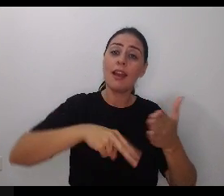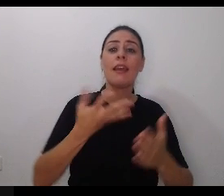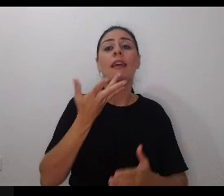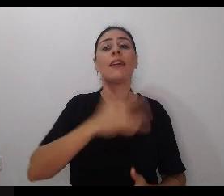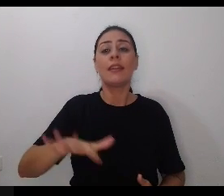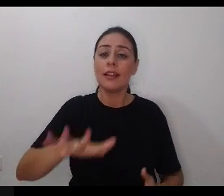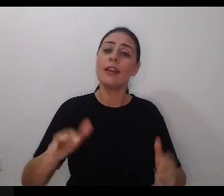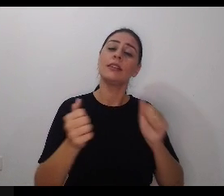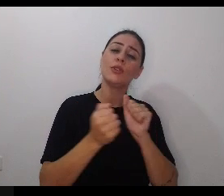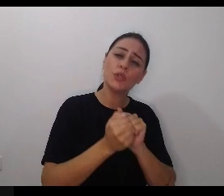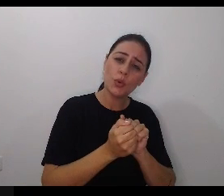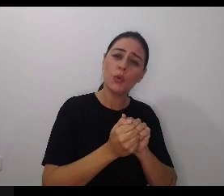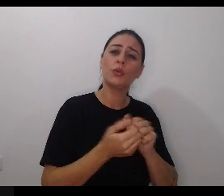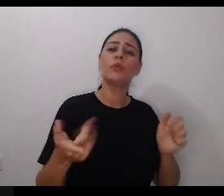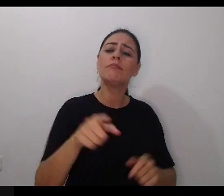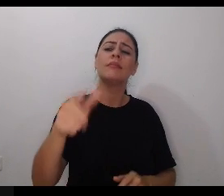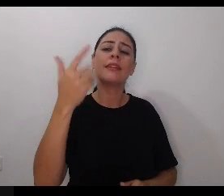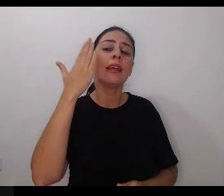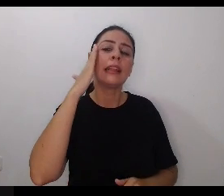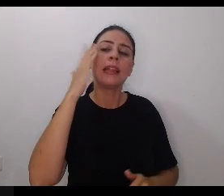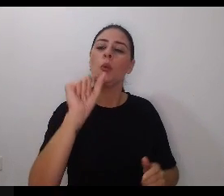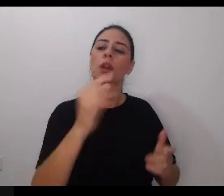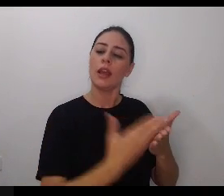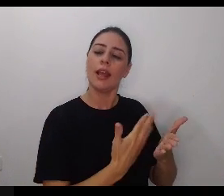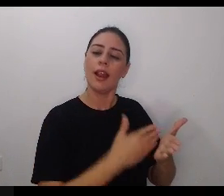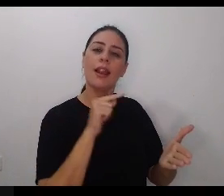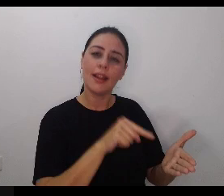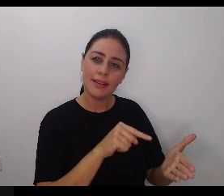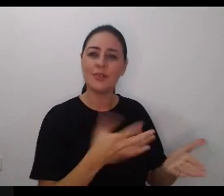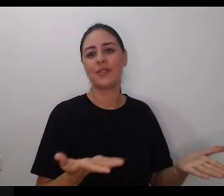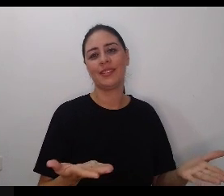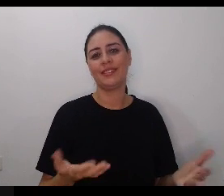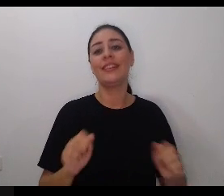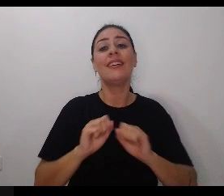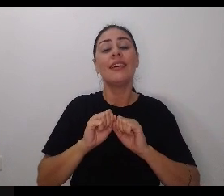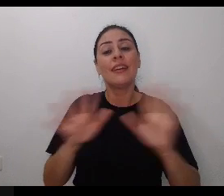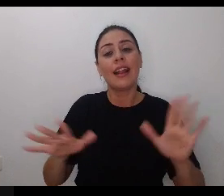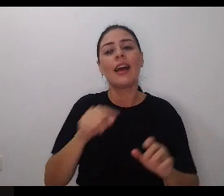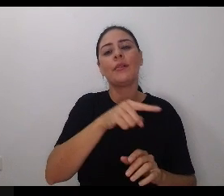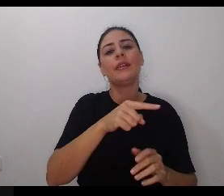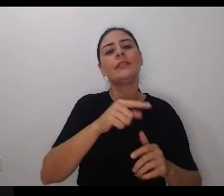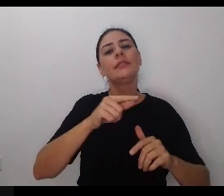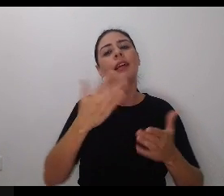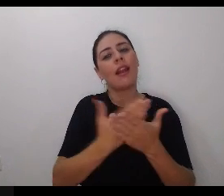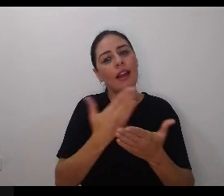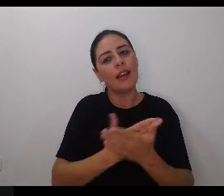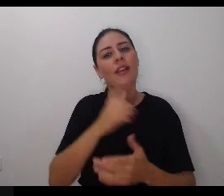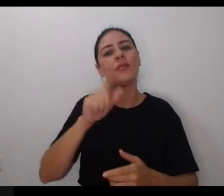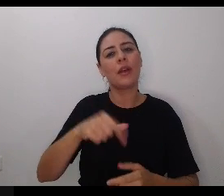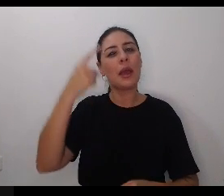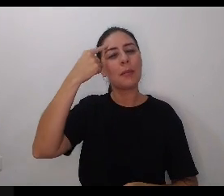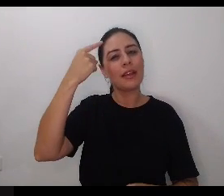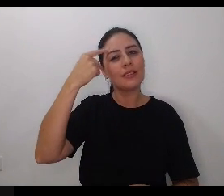com a criança, né? Perguntar para ela o que ela está entendendo daquele livro, né? Claro que